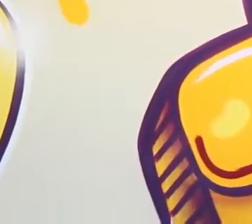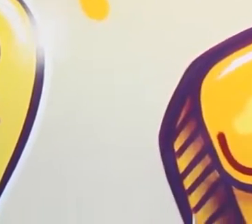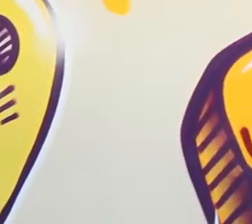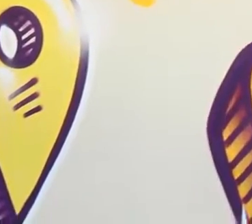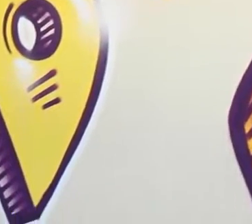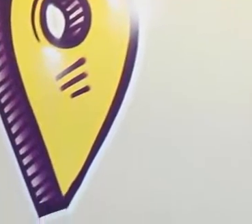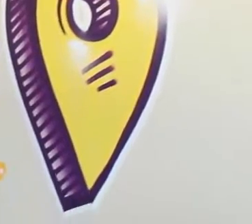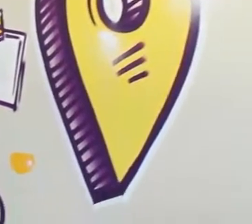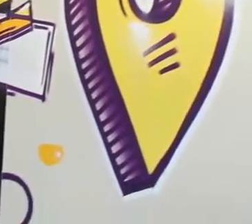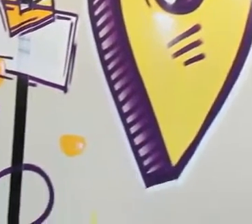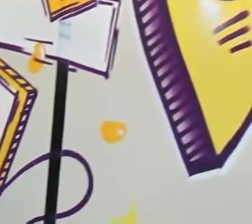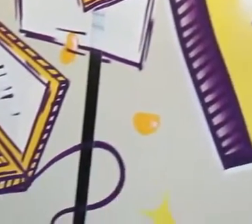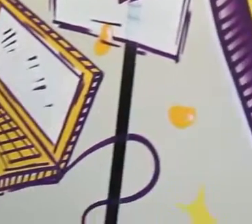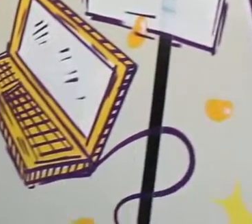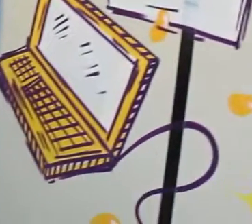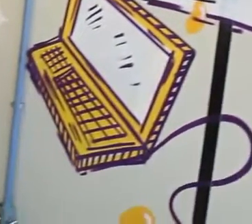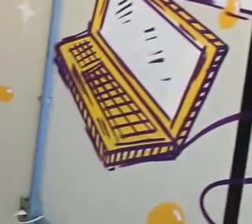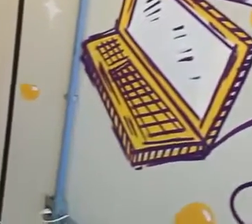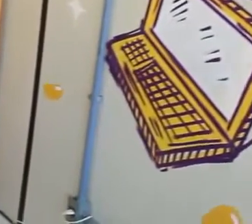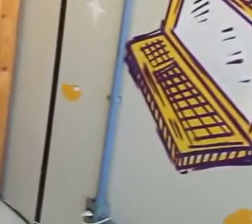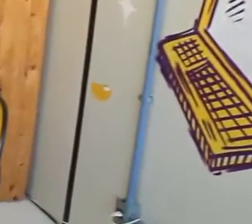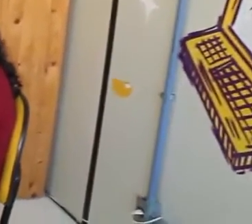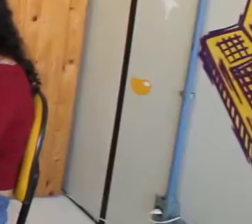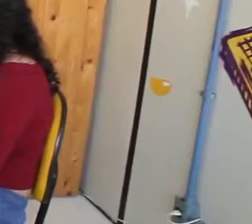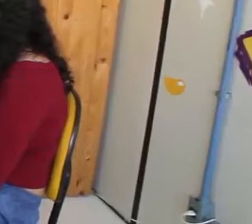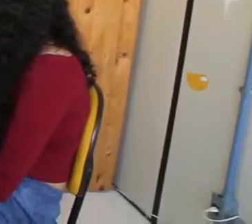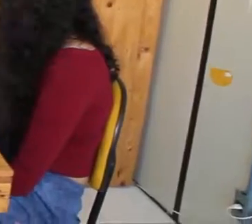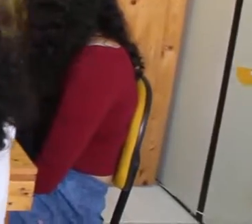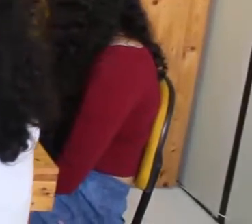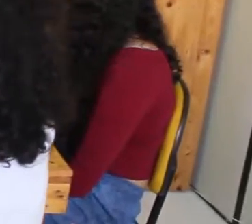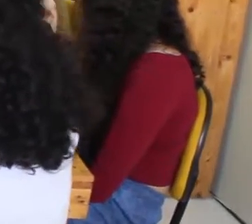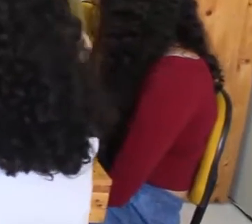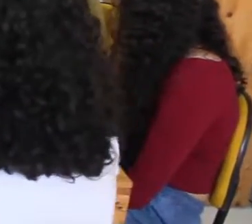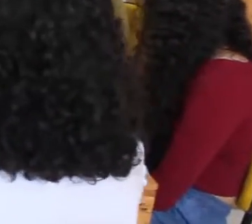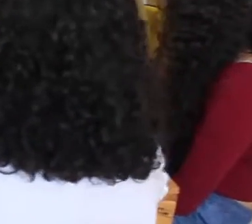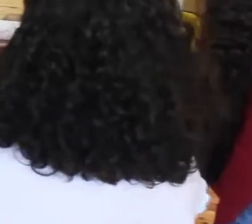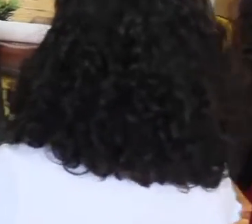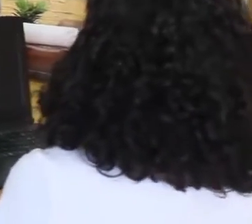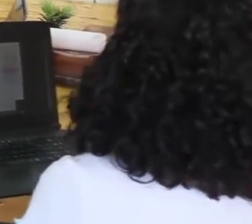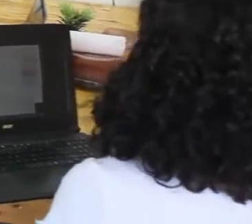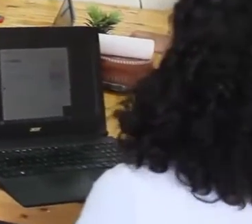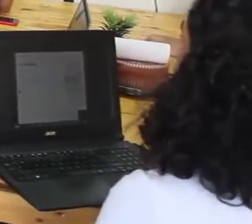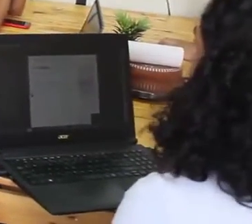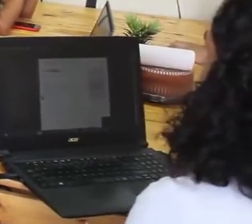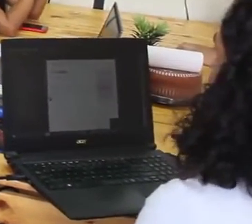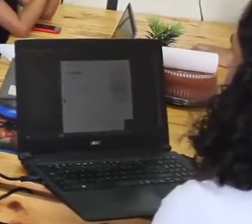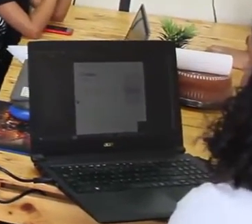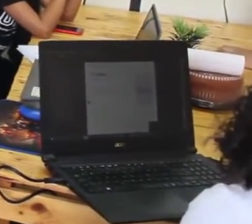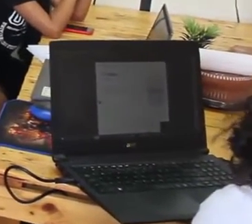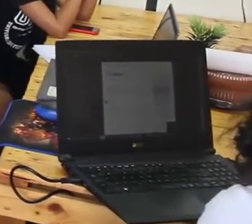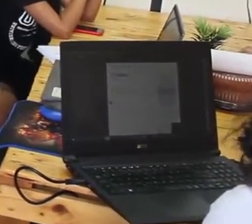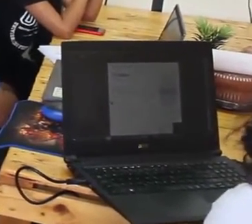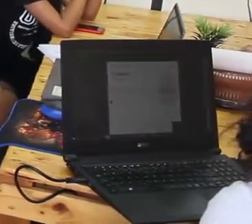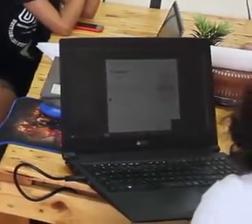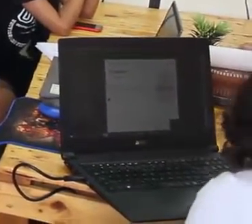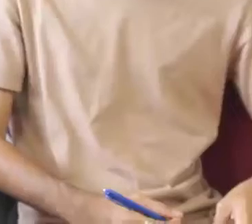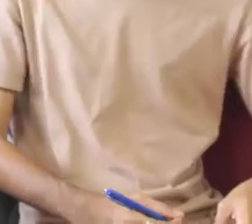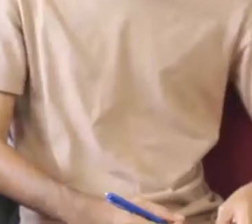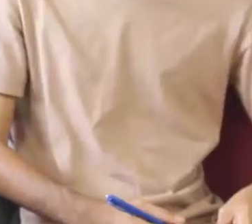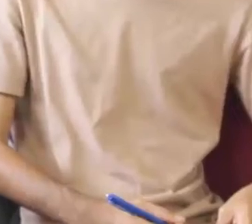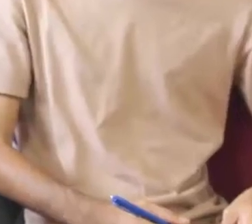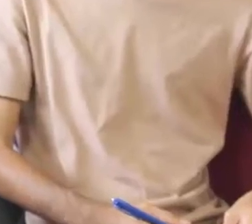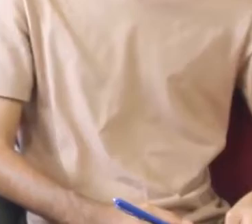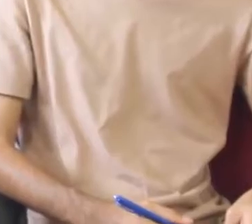O papel das tecnologias é um papel realmente fundamental. Eu ressalto